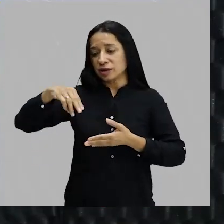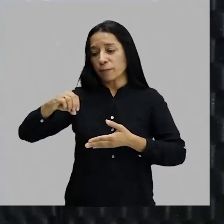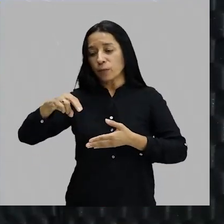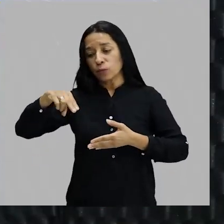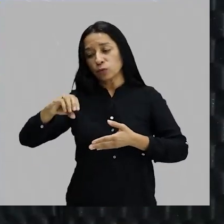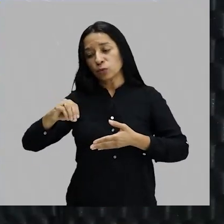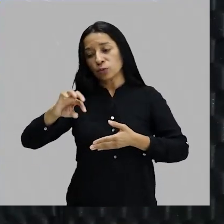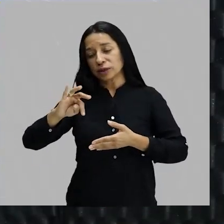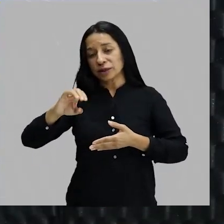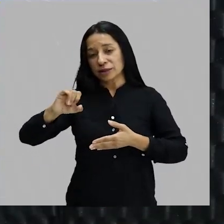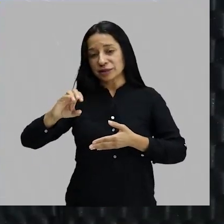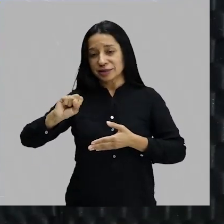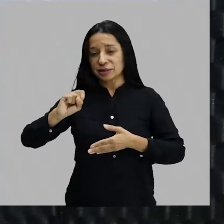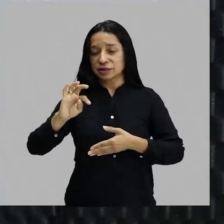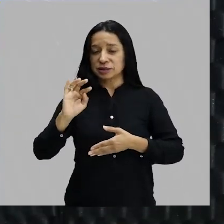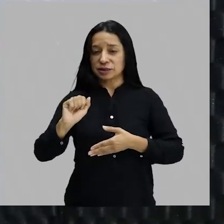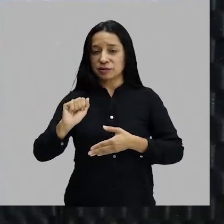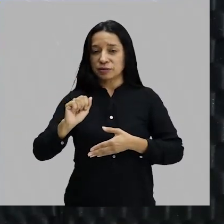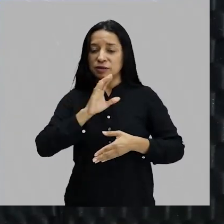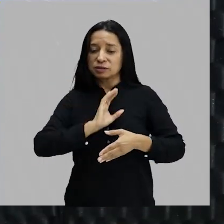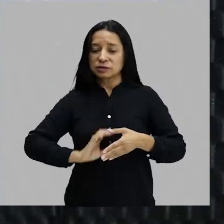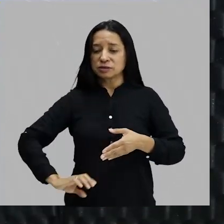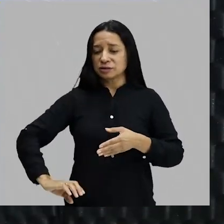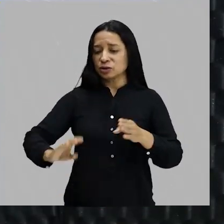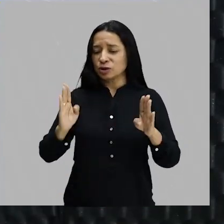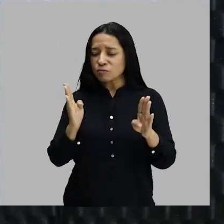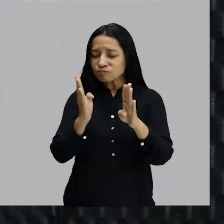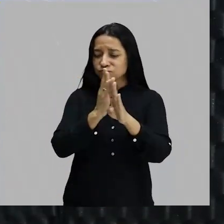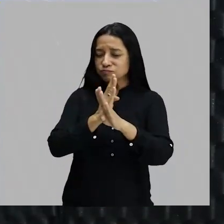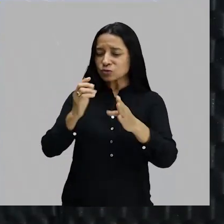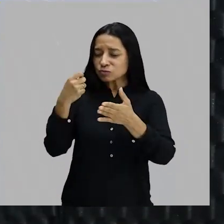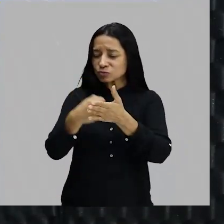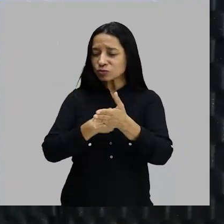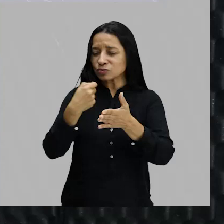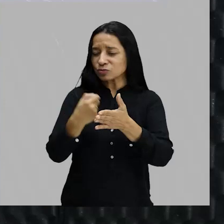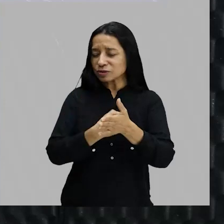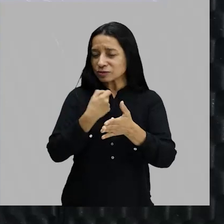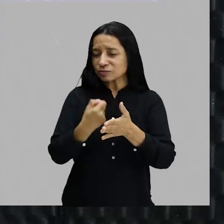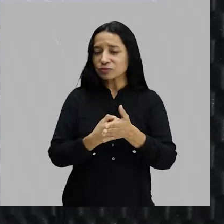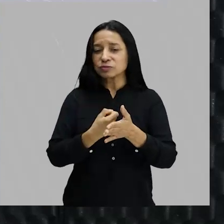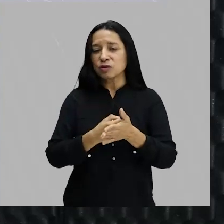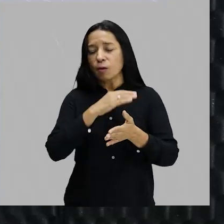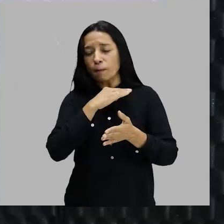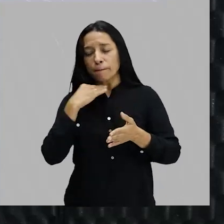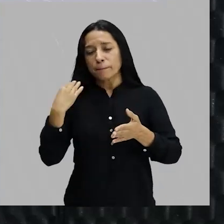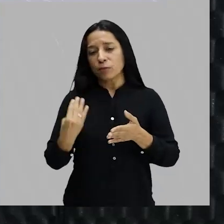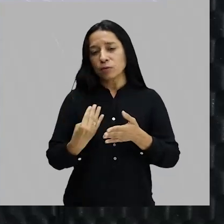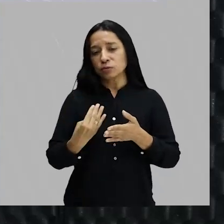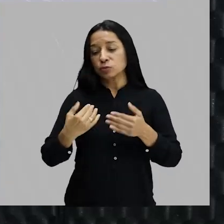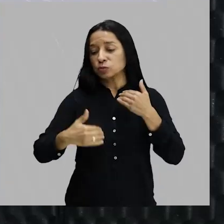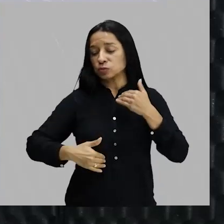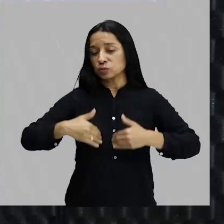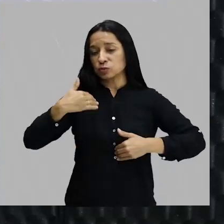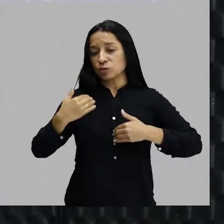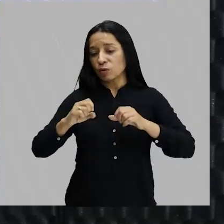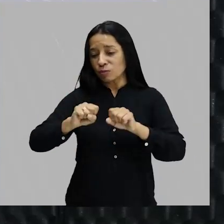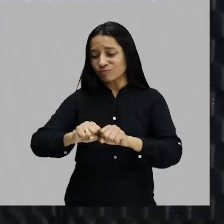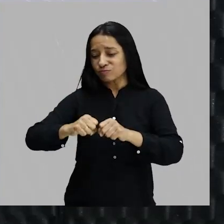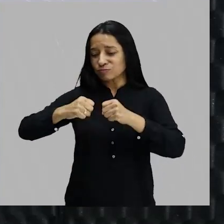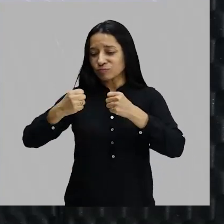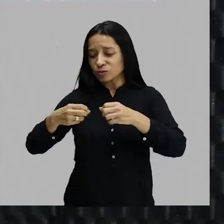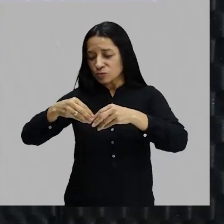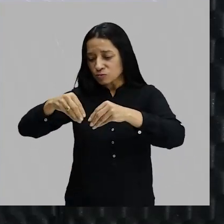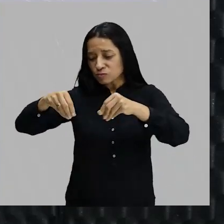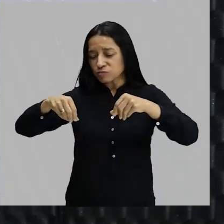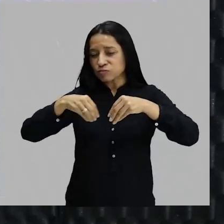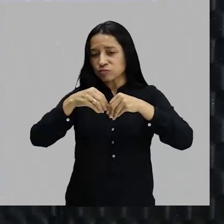E os cristãos eram torturados, perseguidos, massacrados, assassinados, e os corpos eram esquartejados